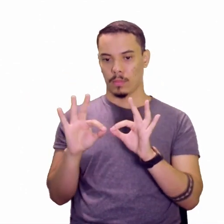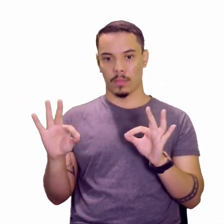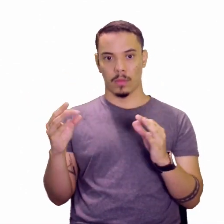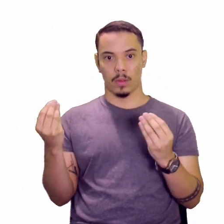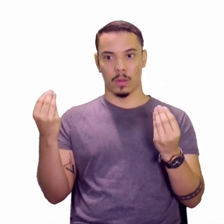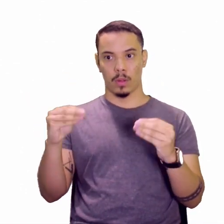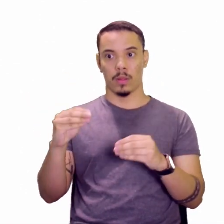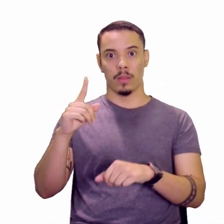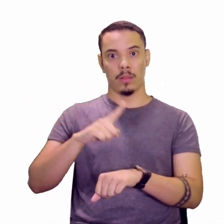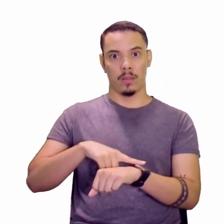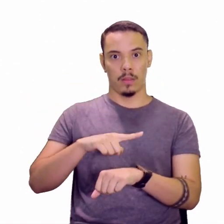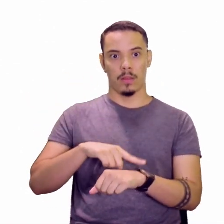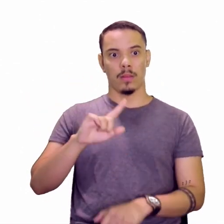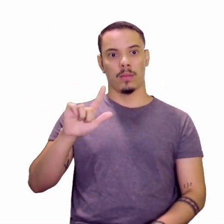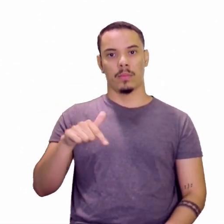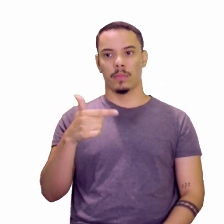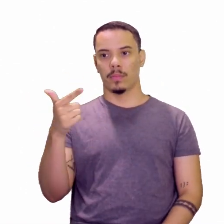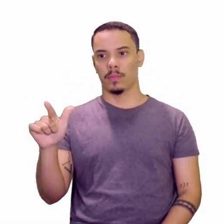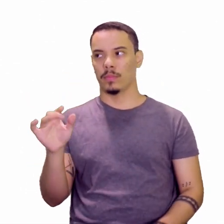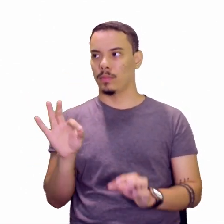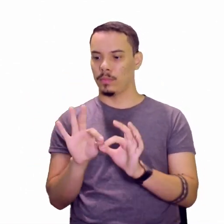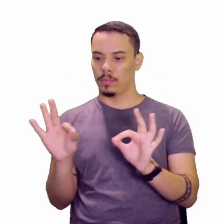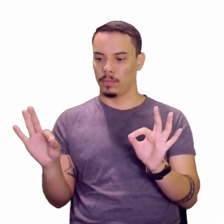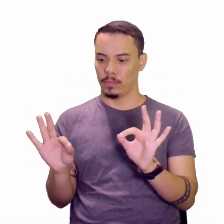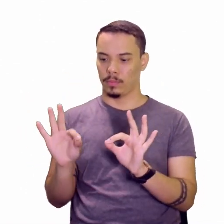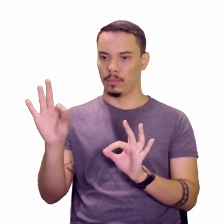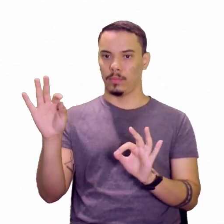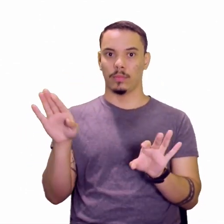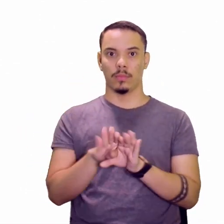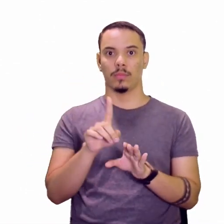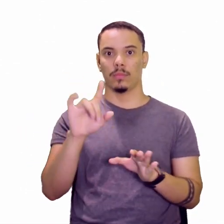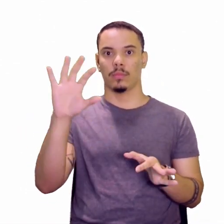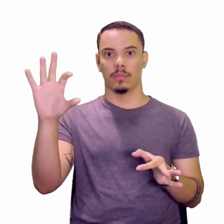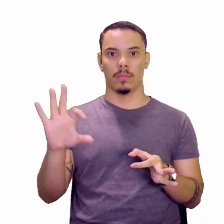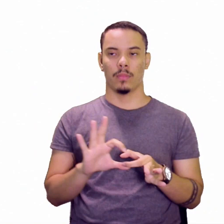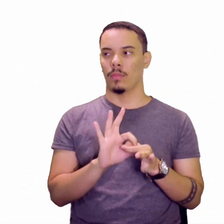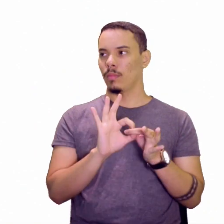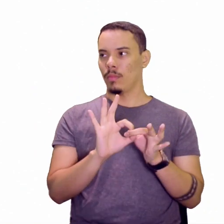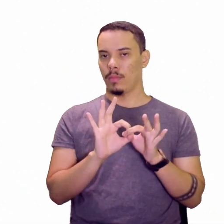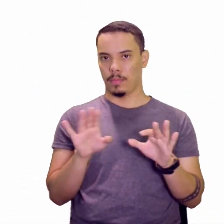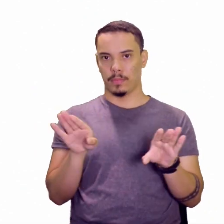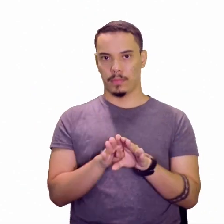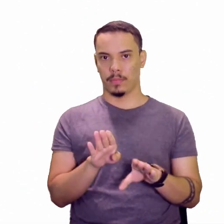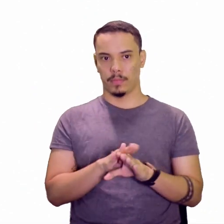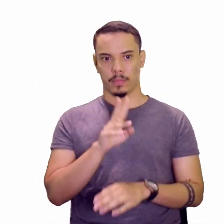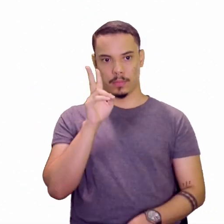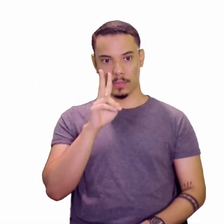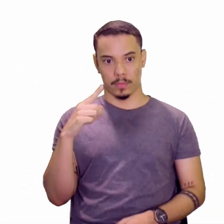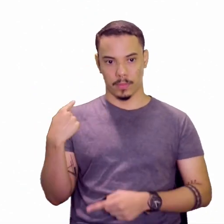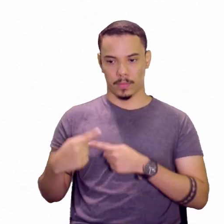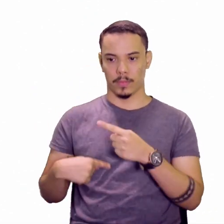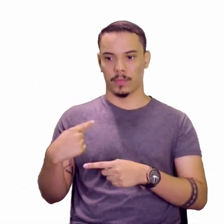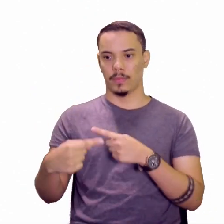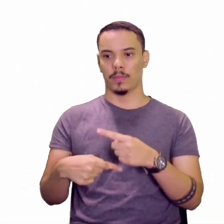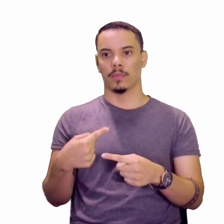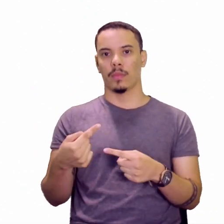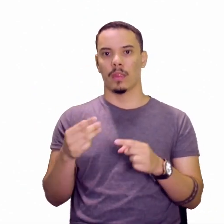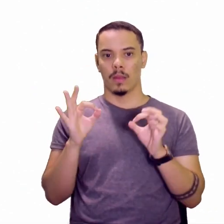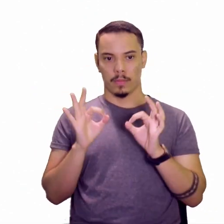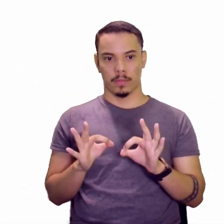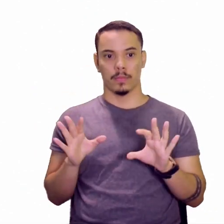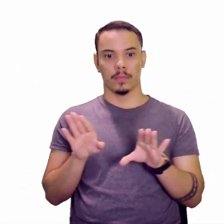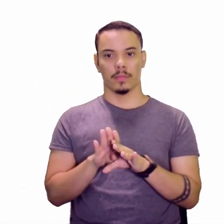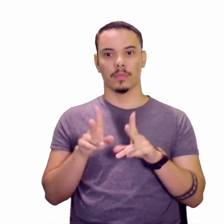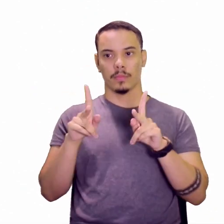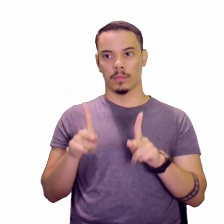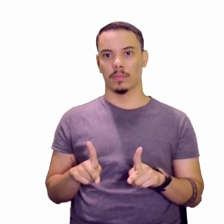o tempo e no outro você coloca a distância. Aí você liga esses pontos, né, para você ver essa trajetória aí. Inclusive aí da